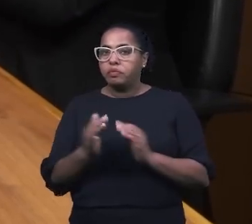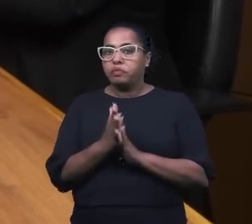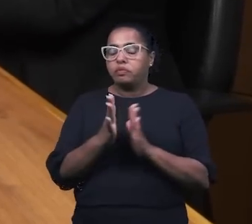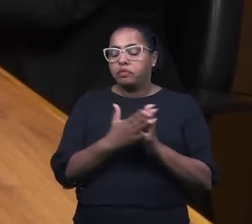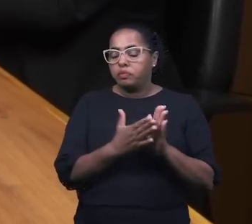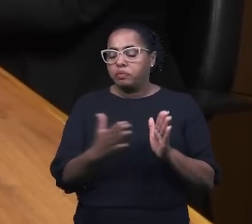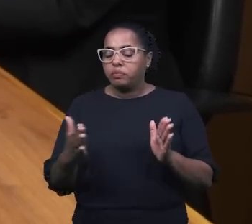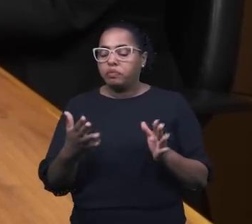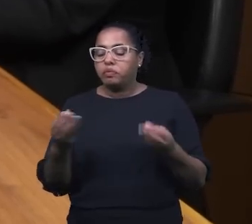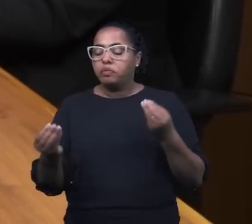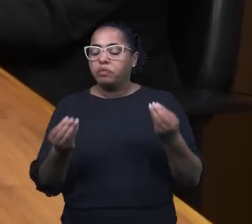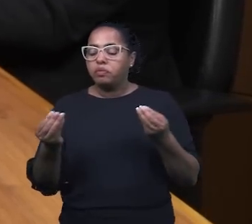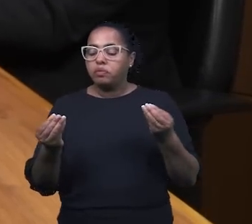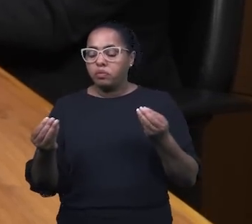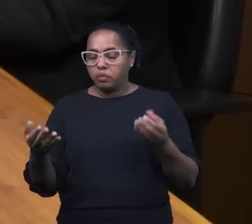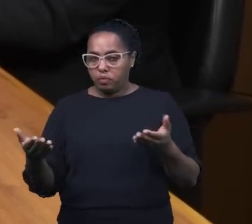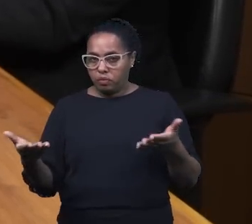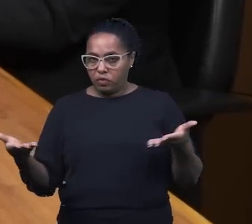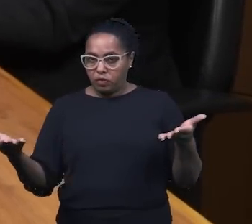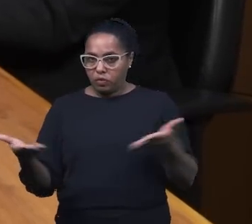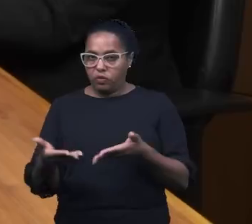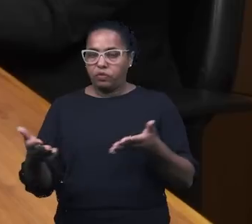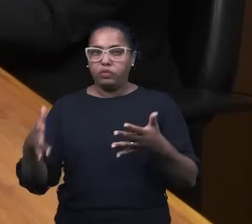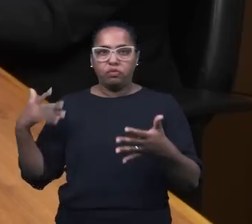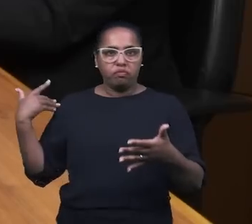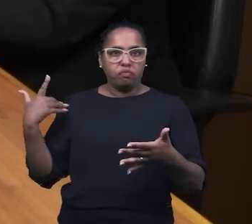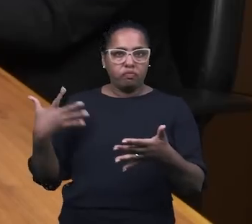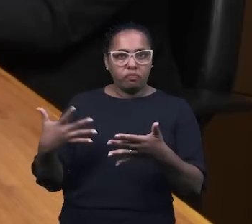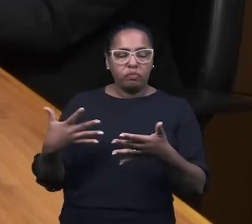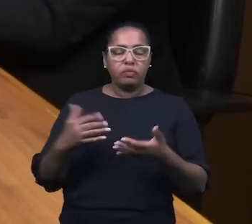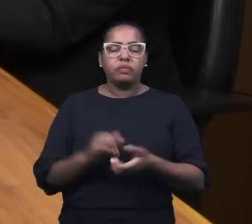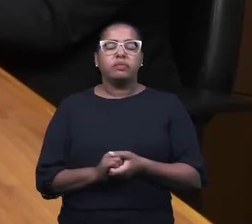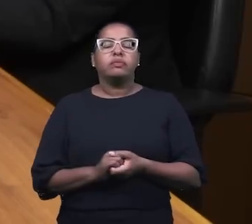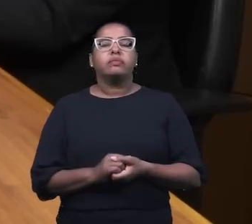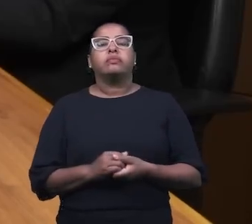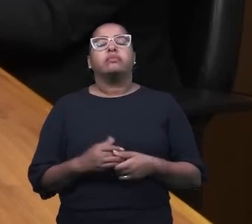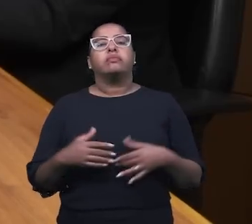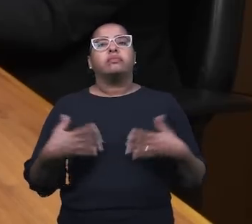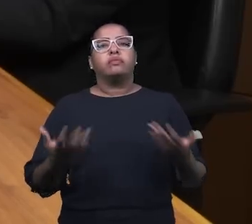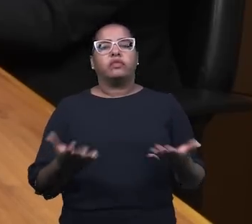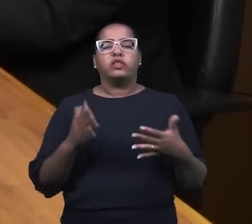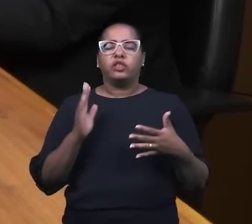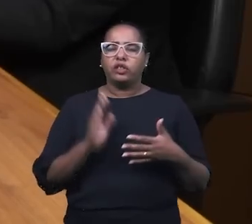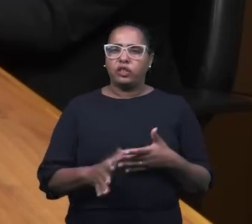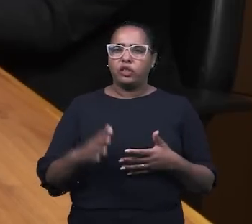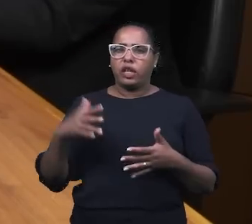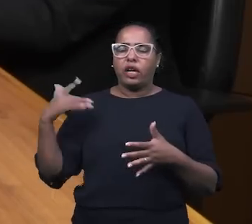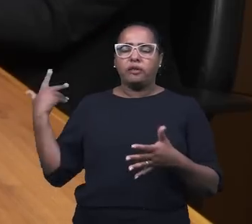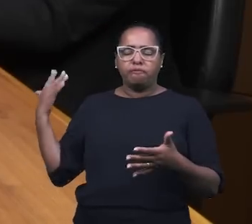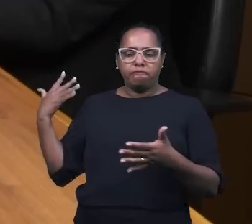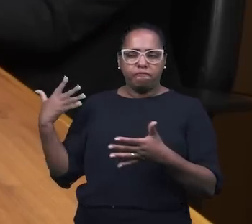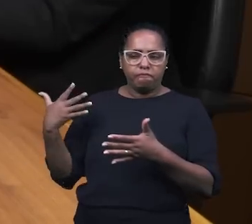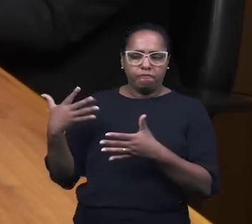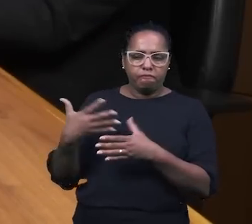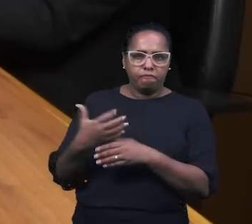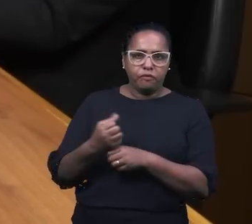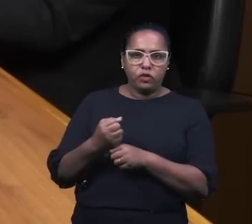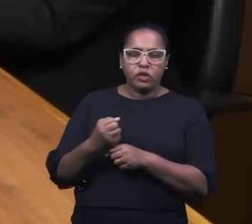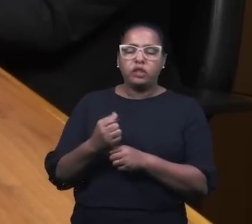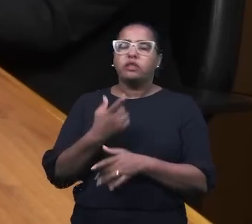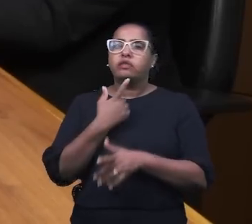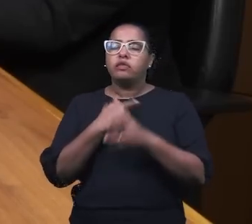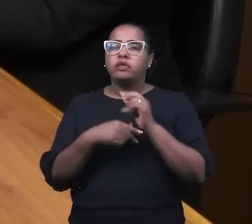nesse ponto e como é que é hoje? Bem, nós já tivemos, já há muito tempo, há uns anos,